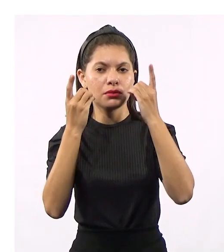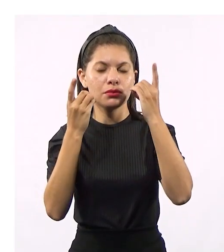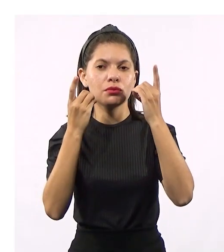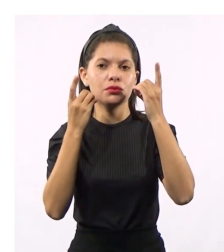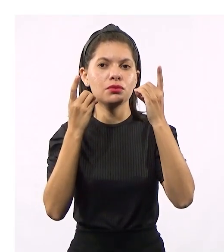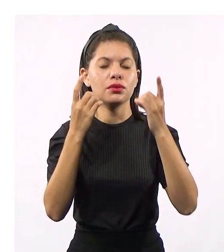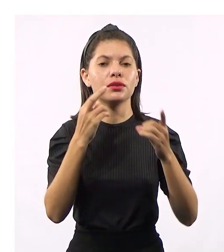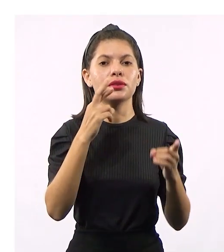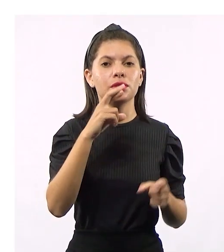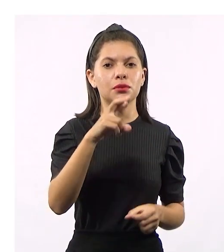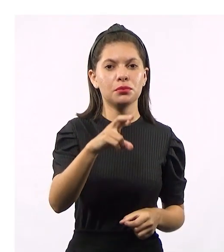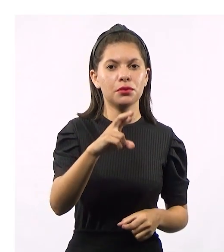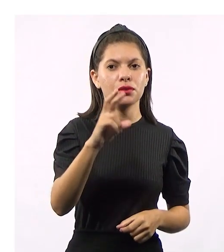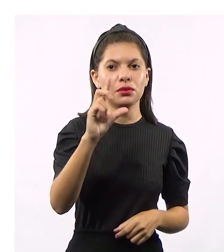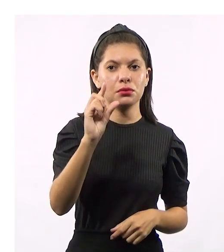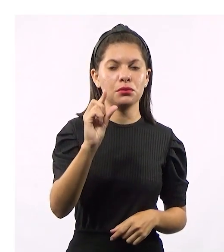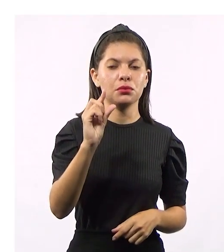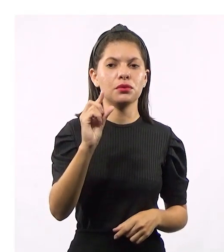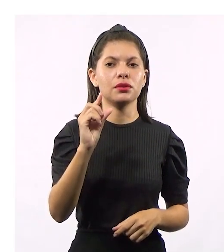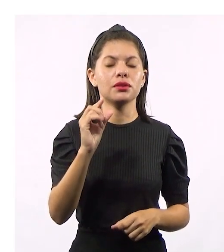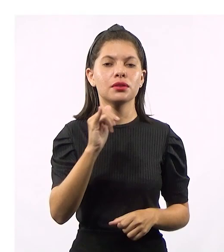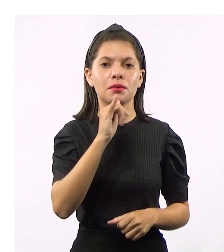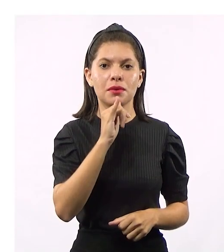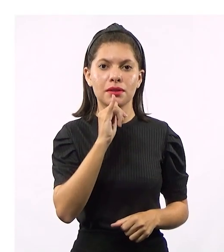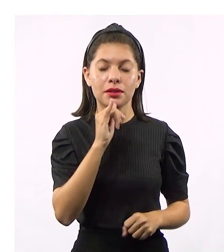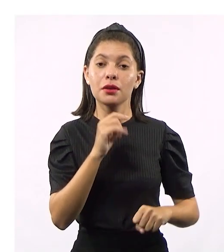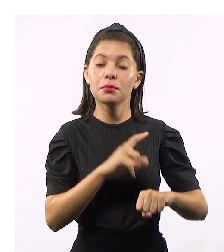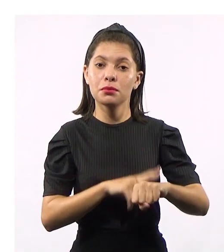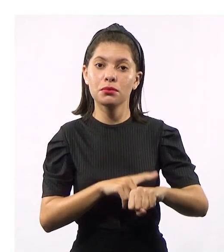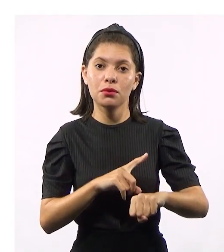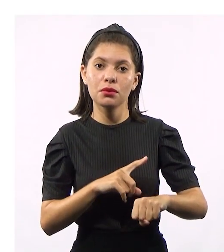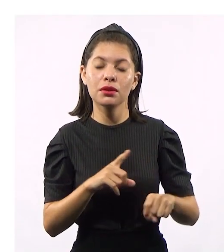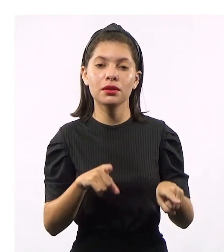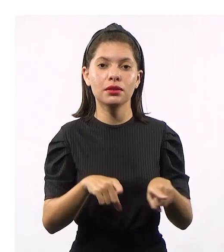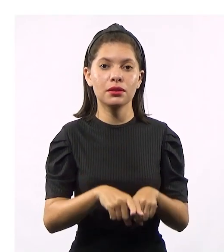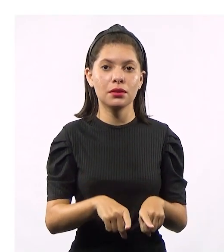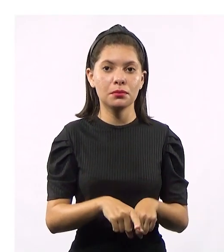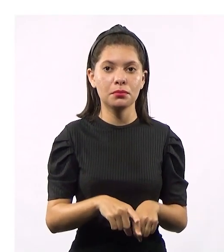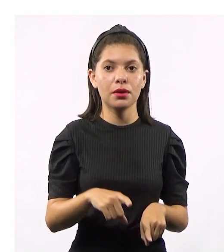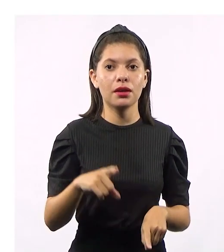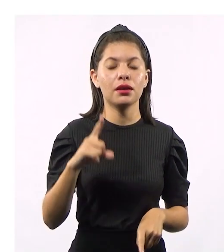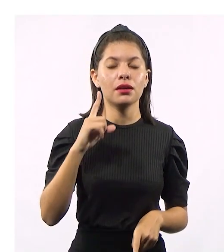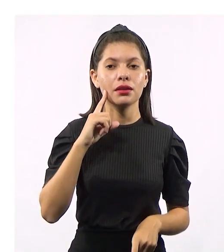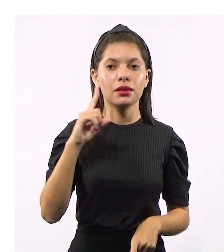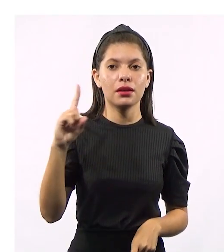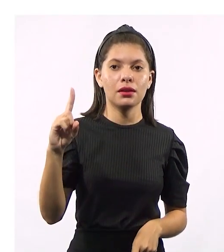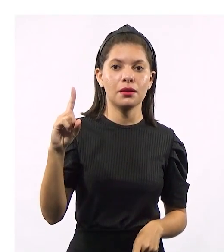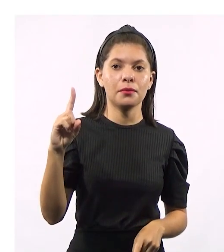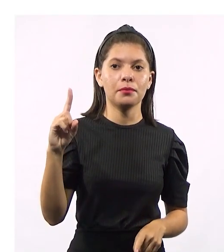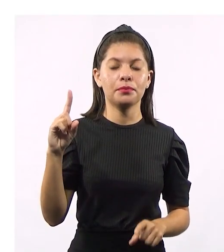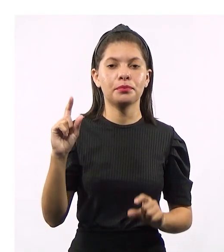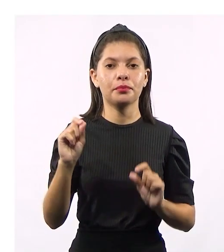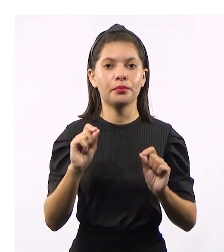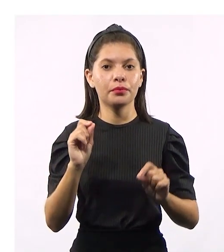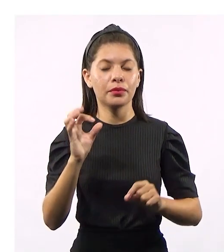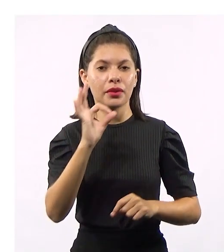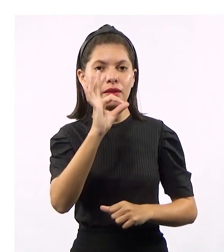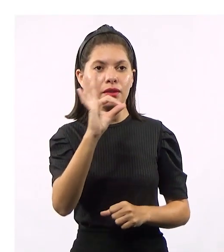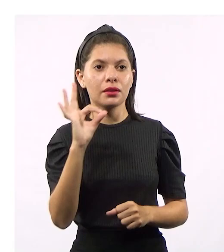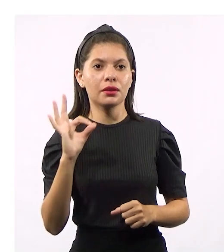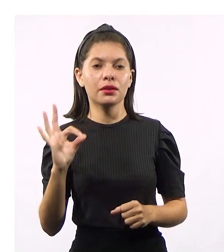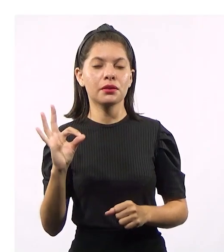e horário, e aí ele já vai formatar para o horário, já vai permitir o tratamento estatístico, até